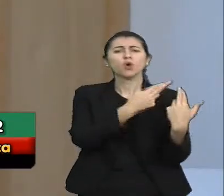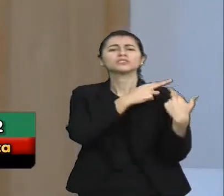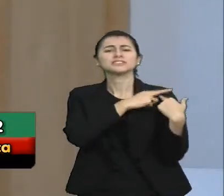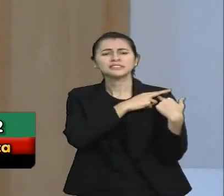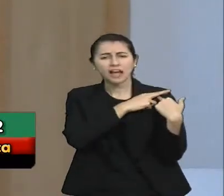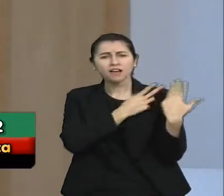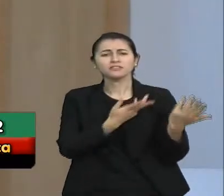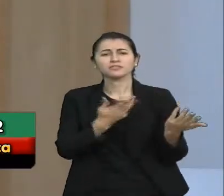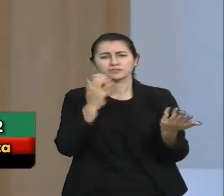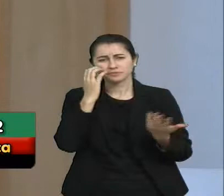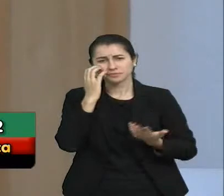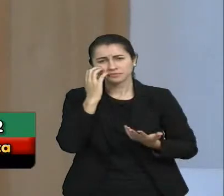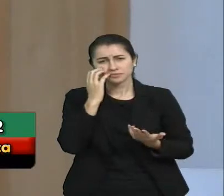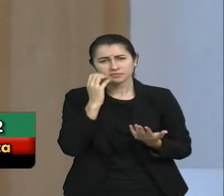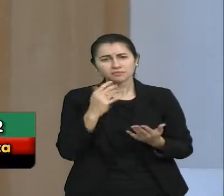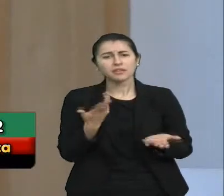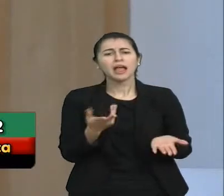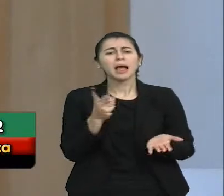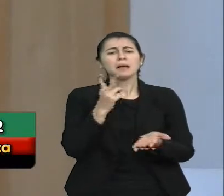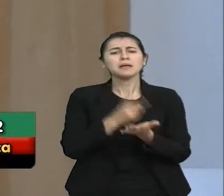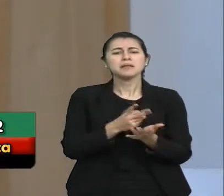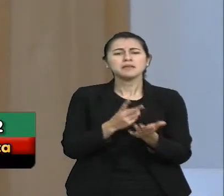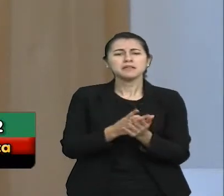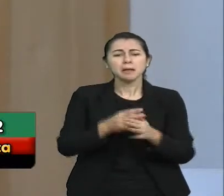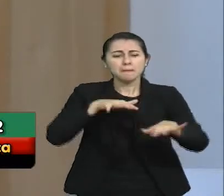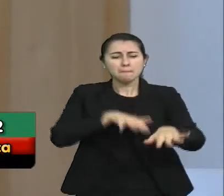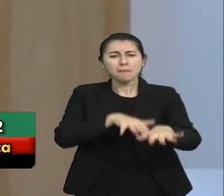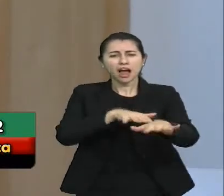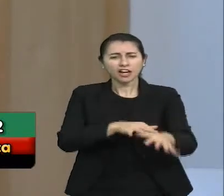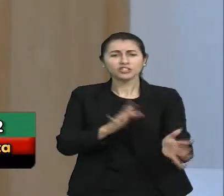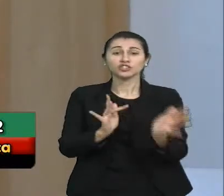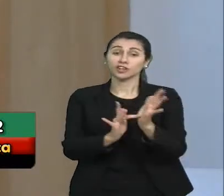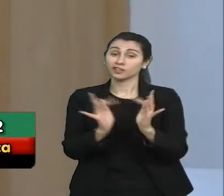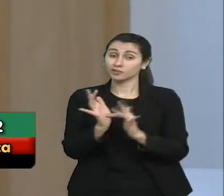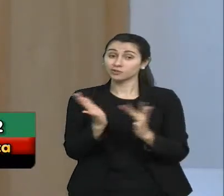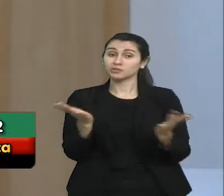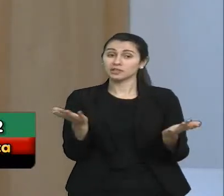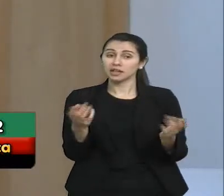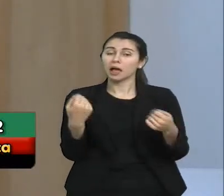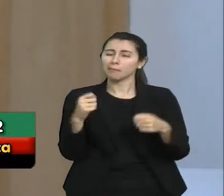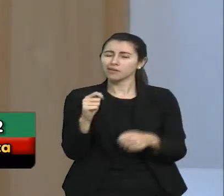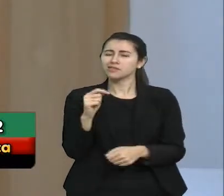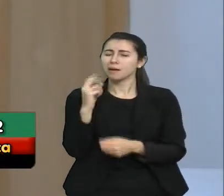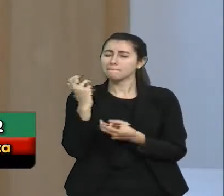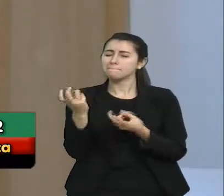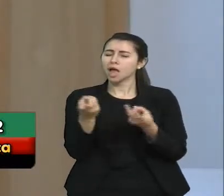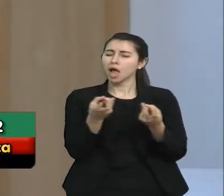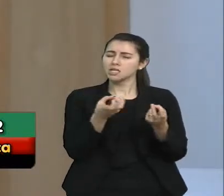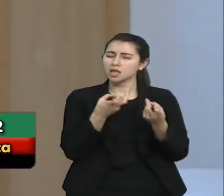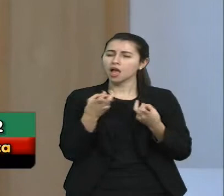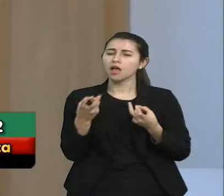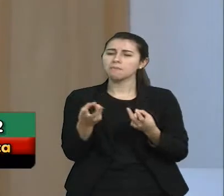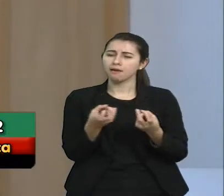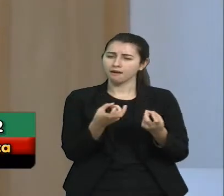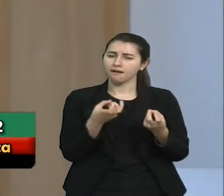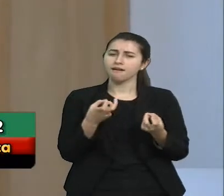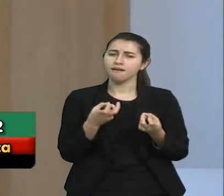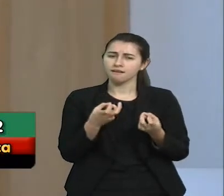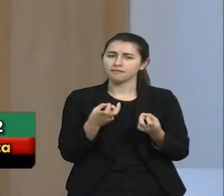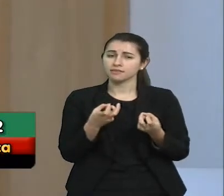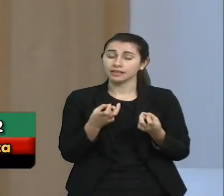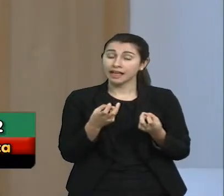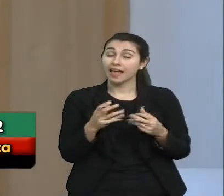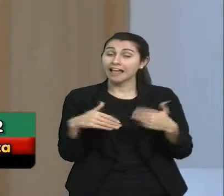que estão na Marcha para Jesus? A gente precisa fazer essa observação. Então,